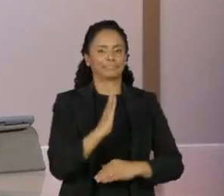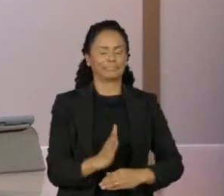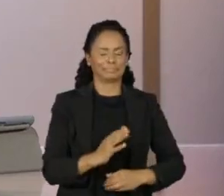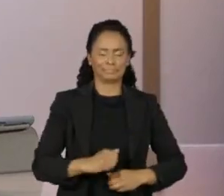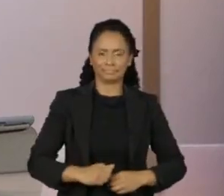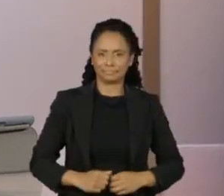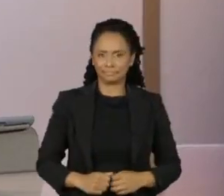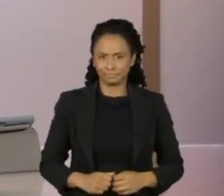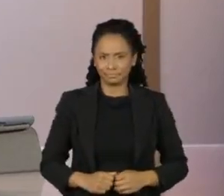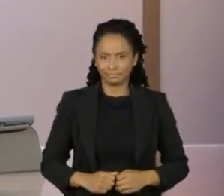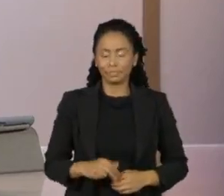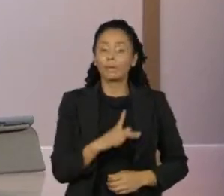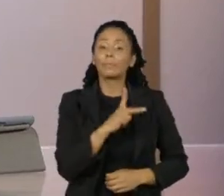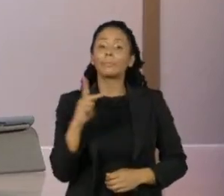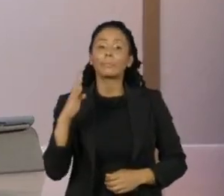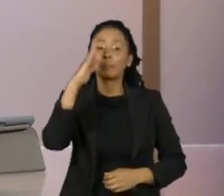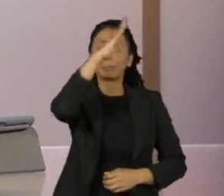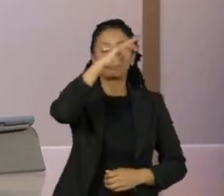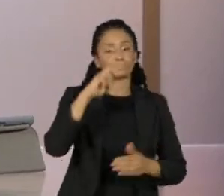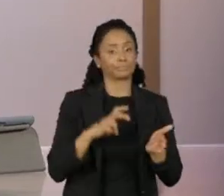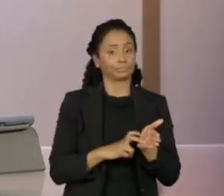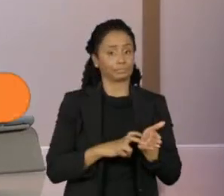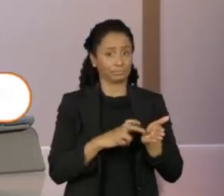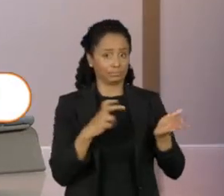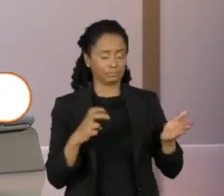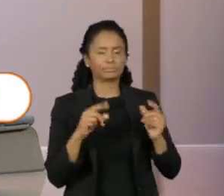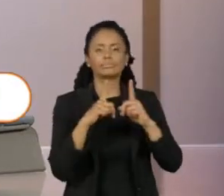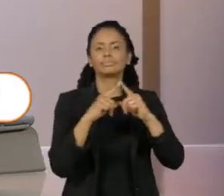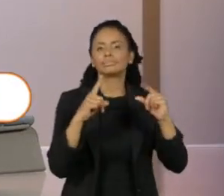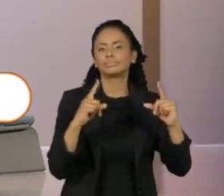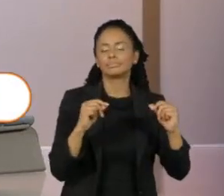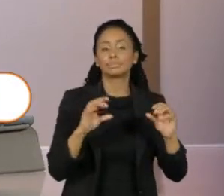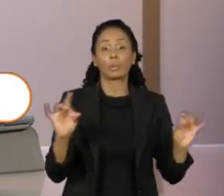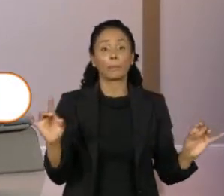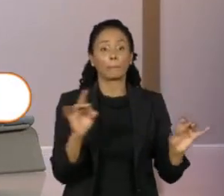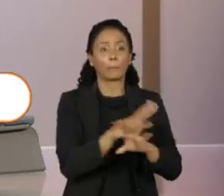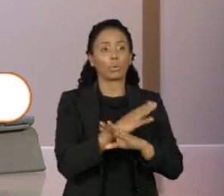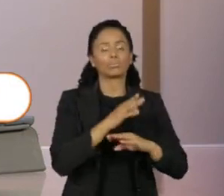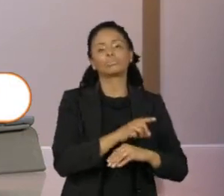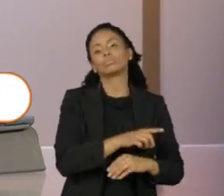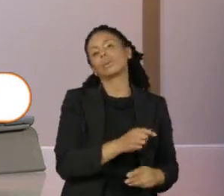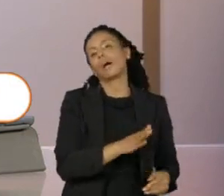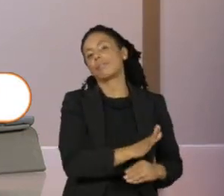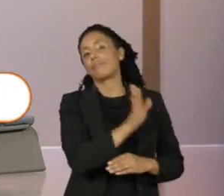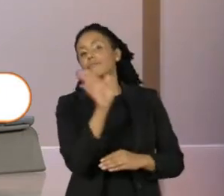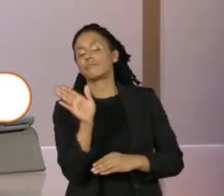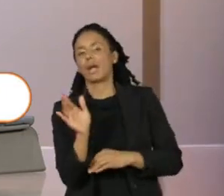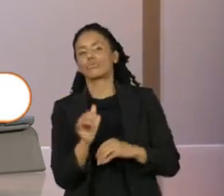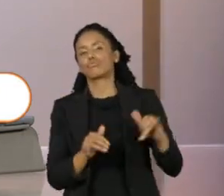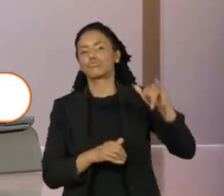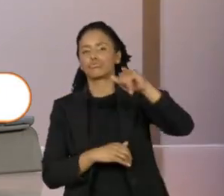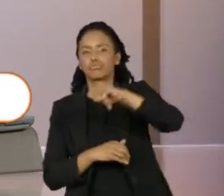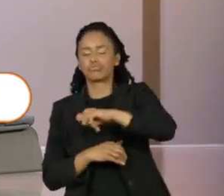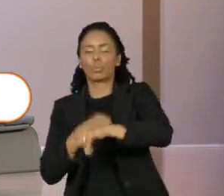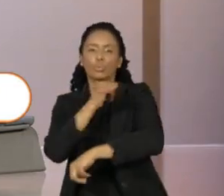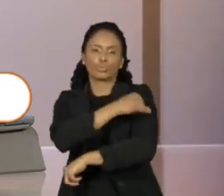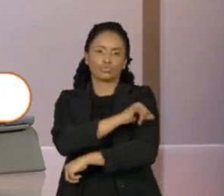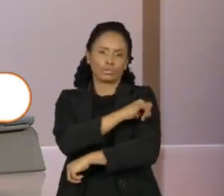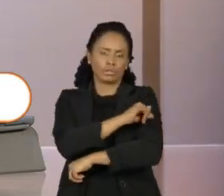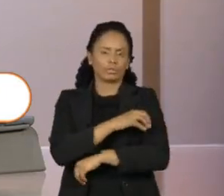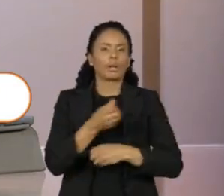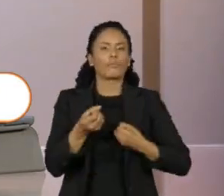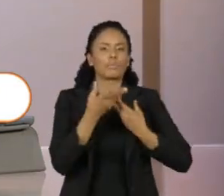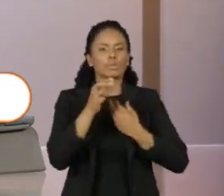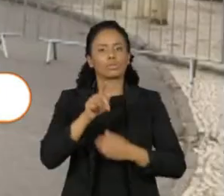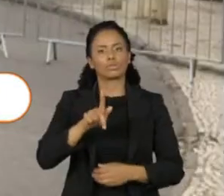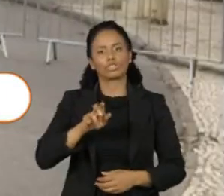o presidente bolsonaro deve passar amanhã lá em Brasília e depois segue ao Rio de Janeiro que tem as informações ao repórter